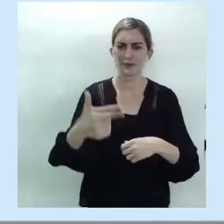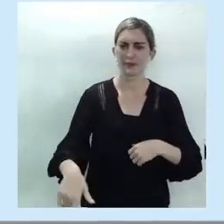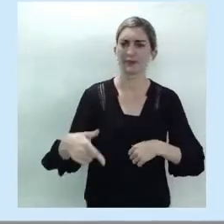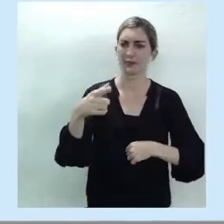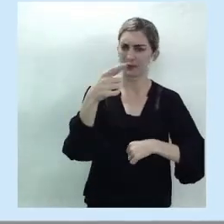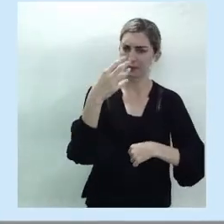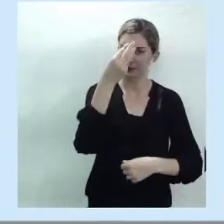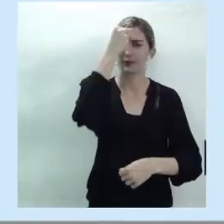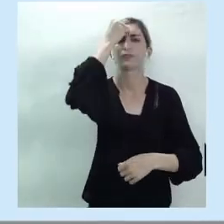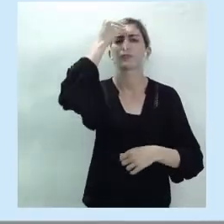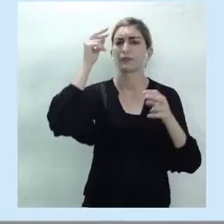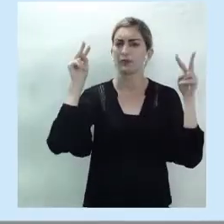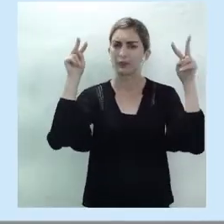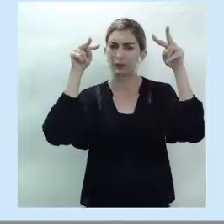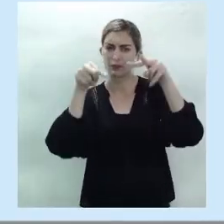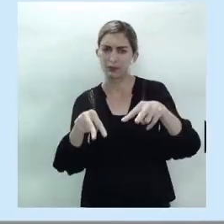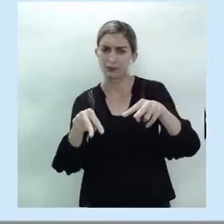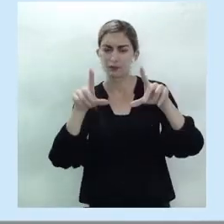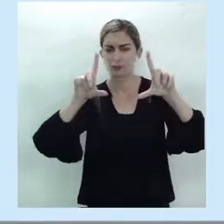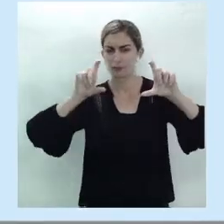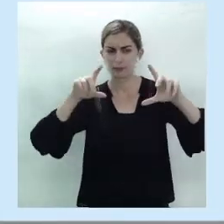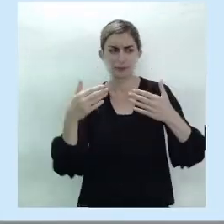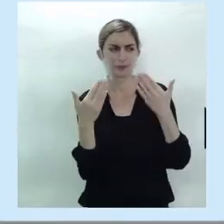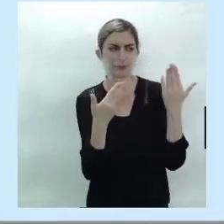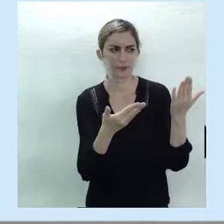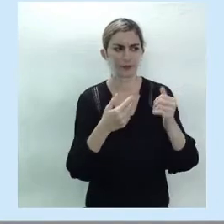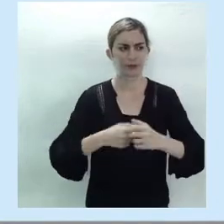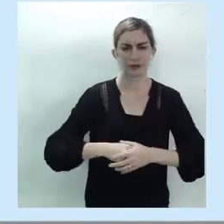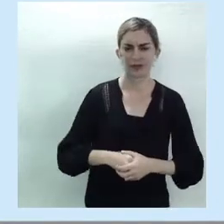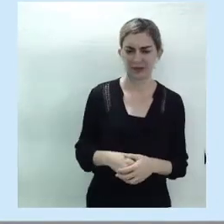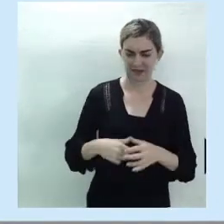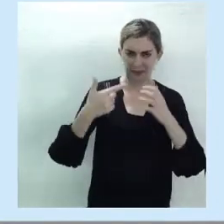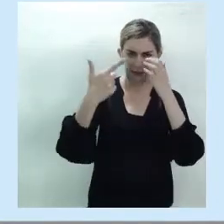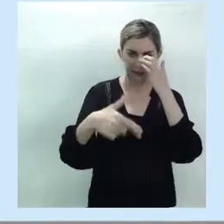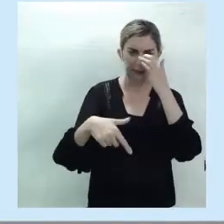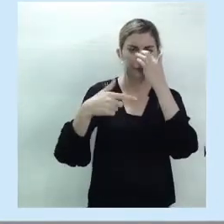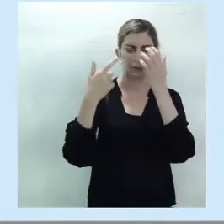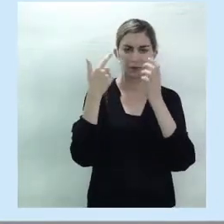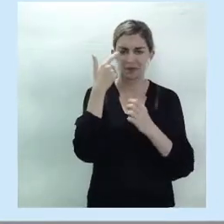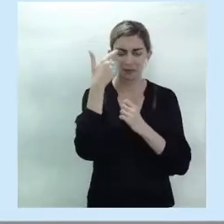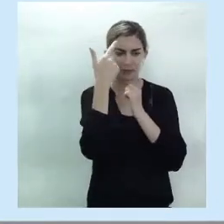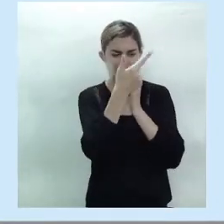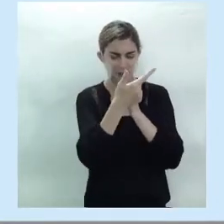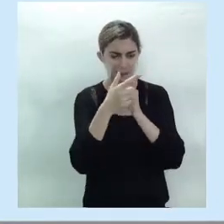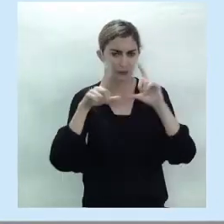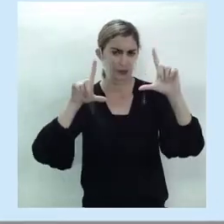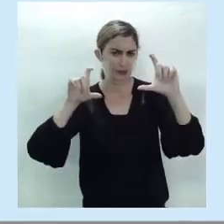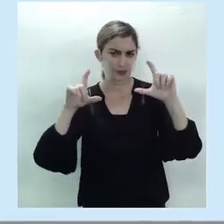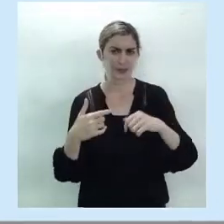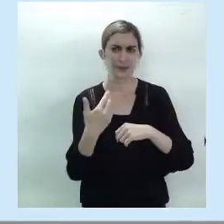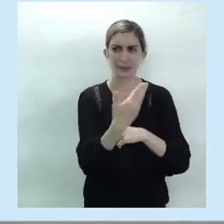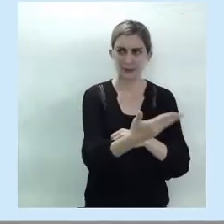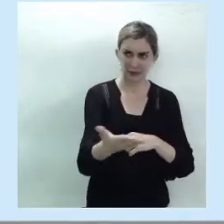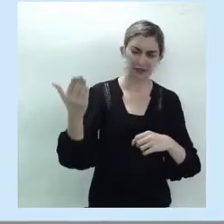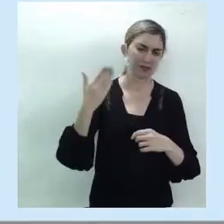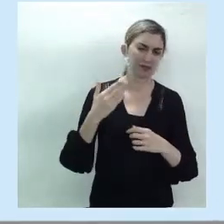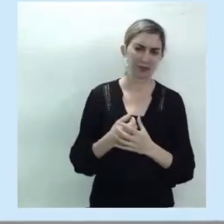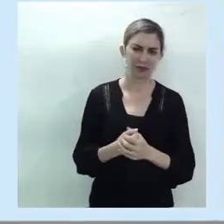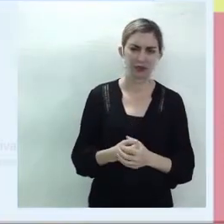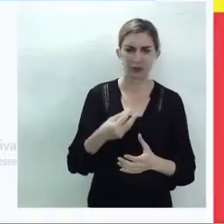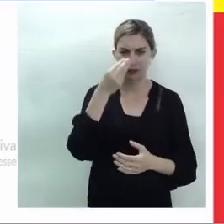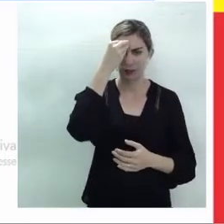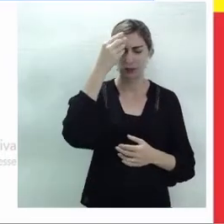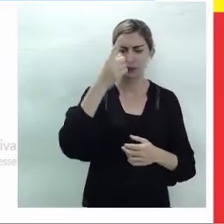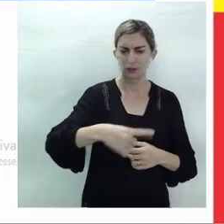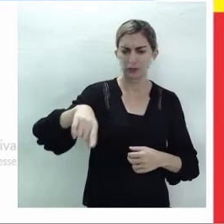vez, a fixarem um olhar nesta fotografia. Vamos lá, mais uma vez, olhando para a fotografia